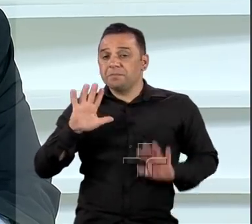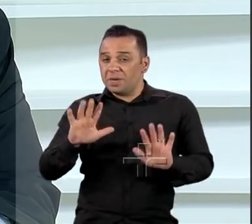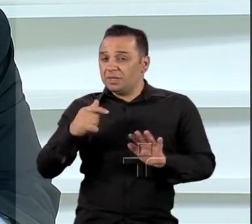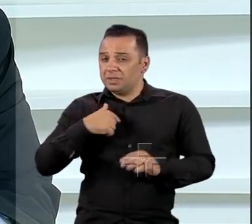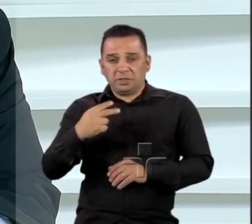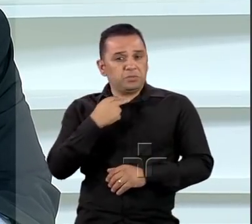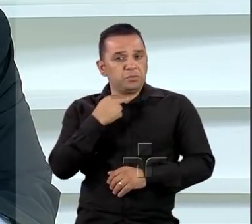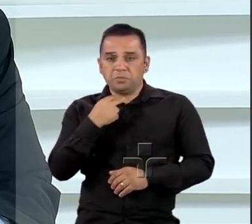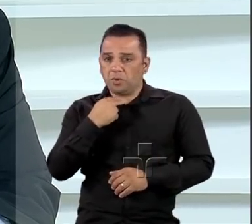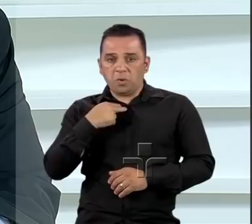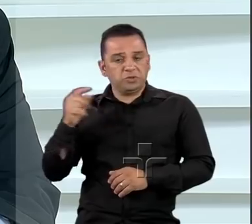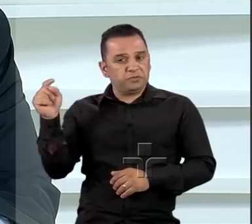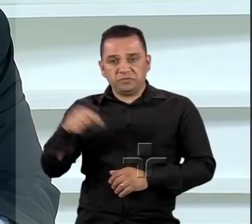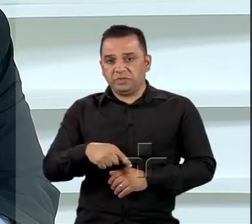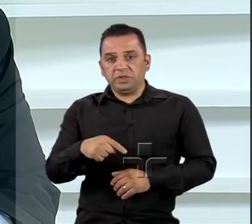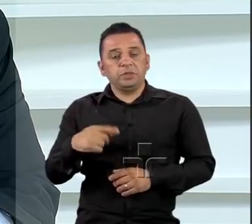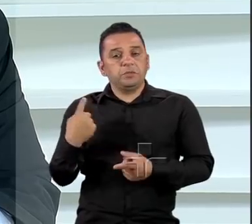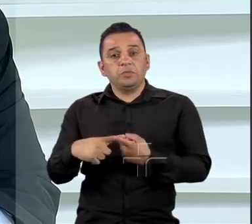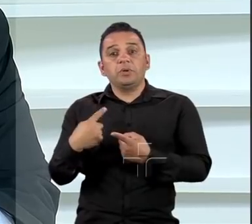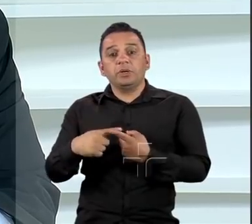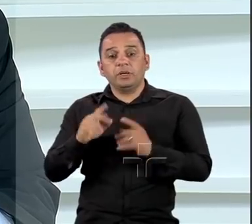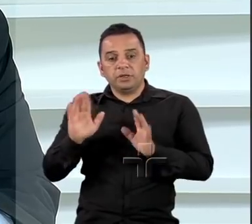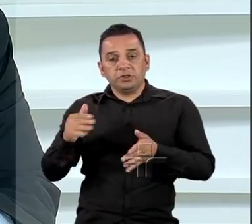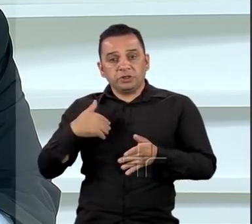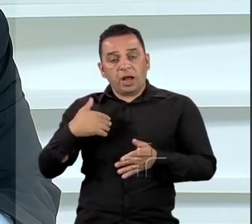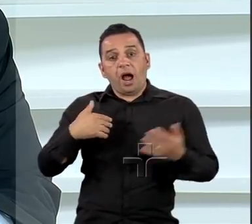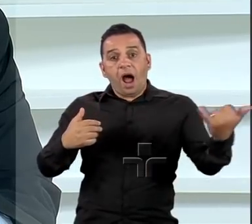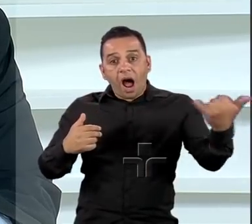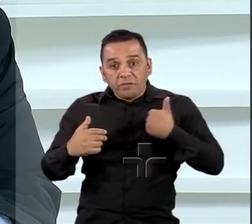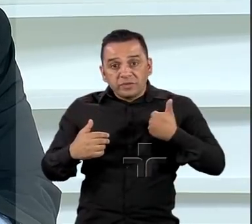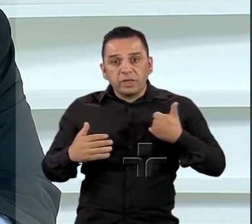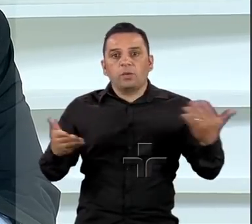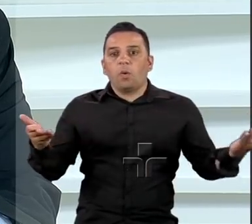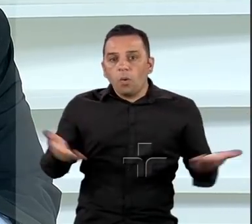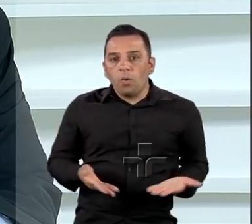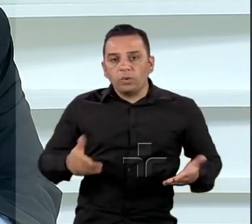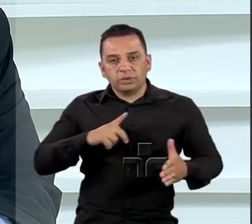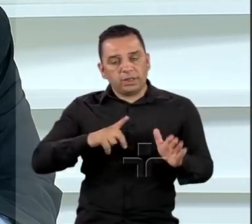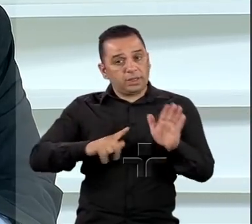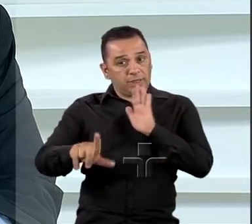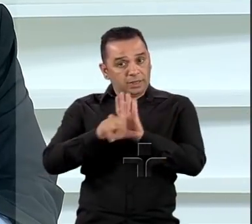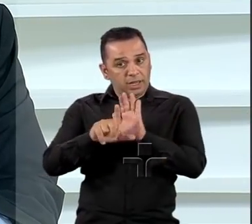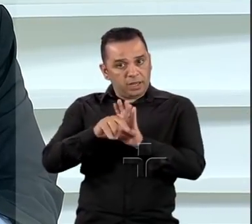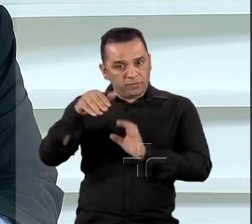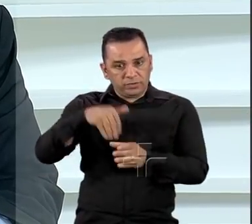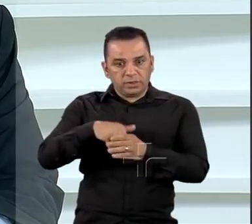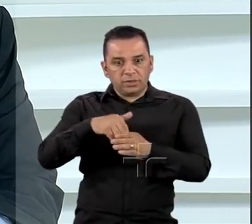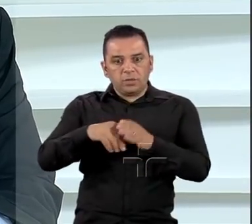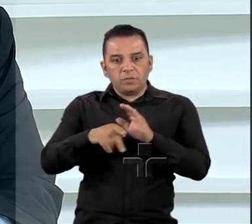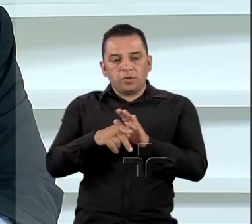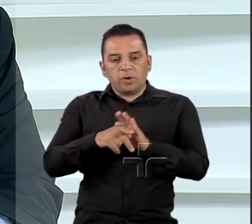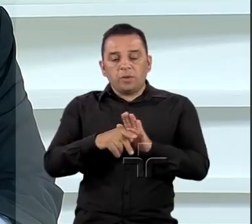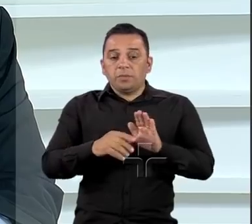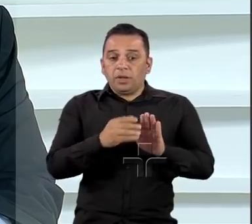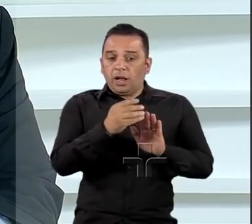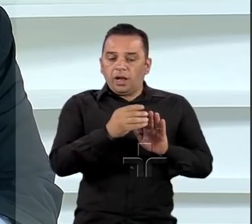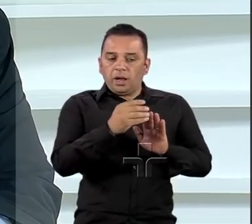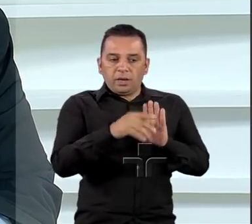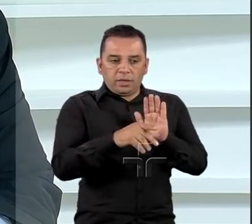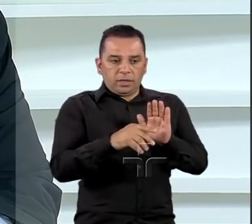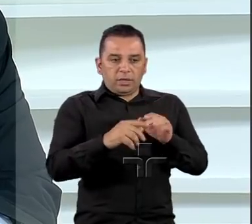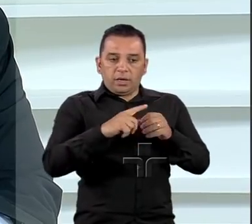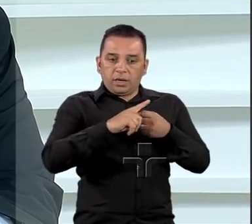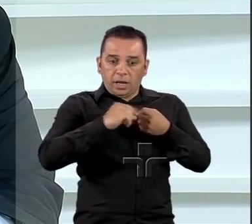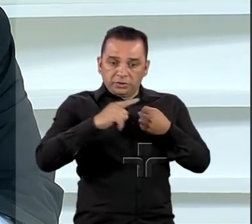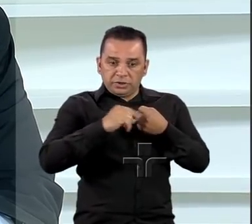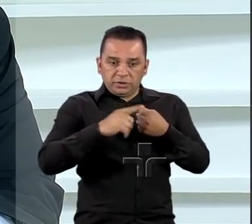Não foi possível manter o convite porque fomos alertados hoje que a lei eleitoral, no capítulo 6, artigo